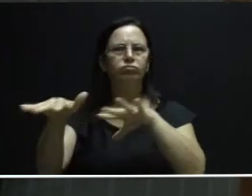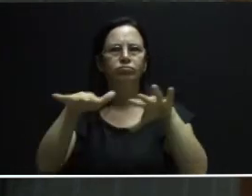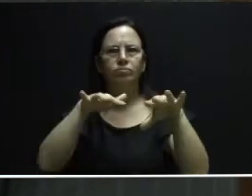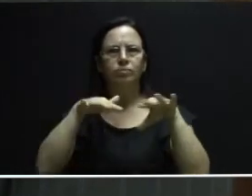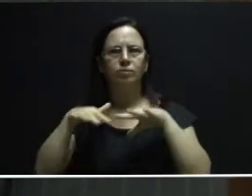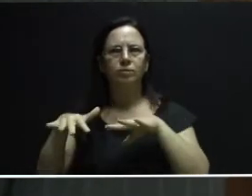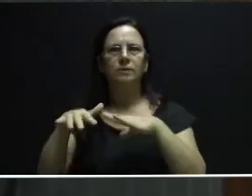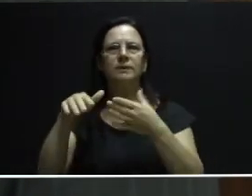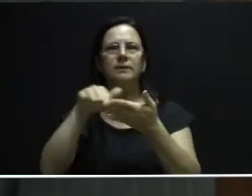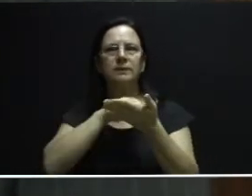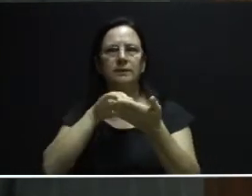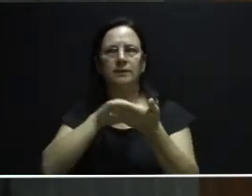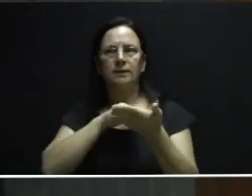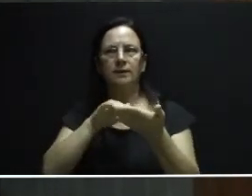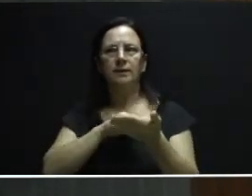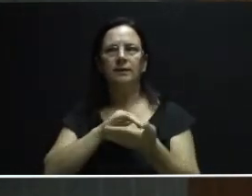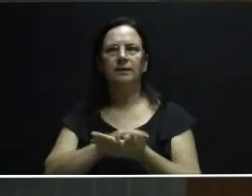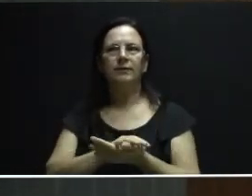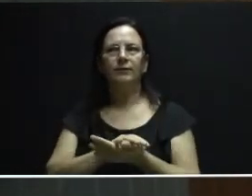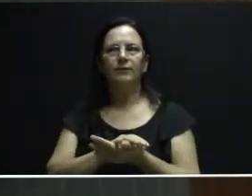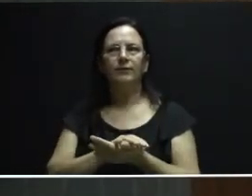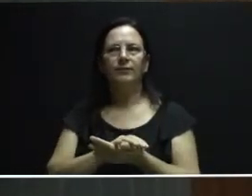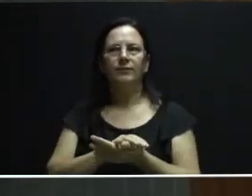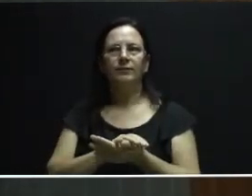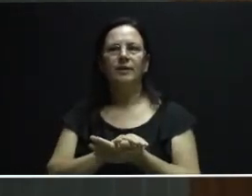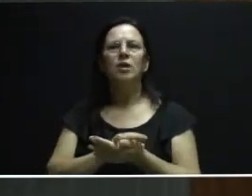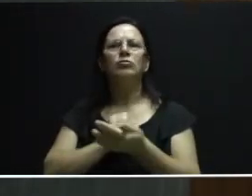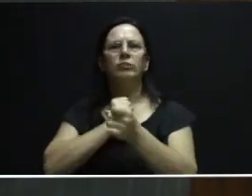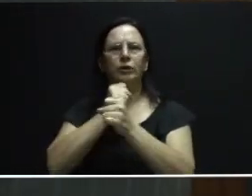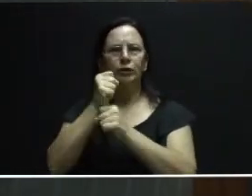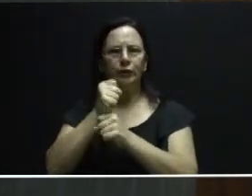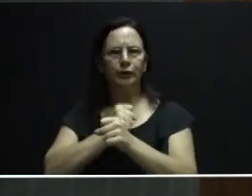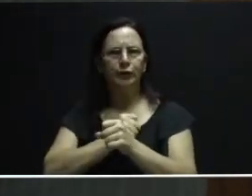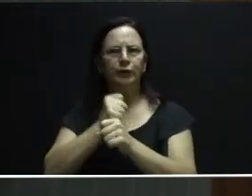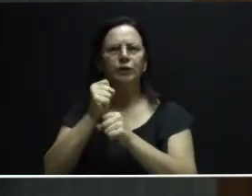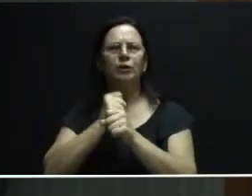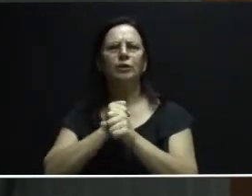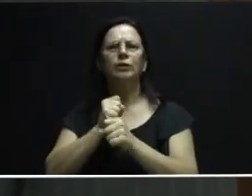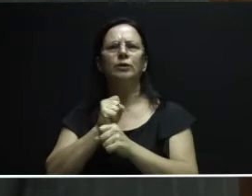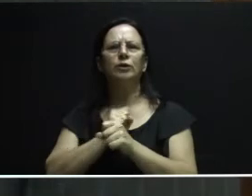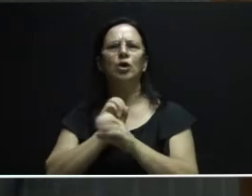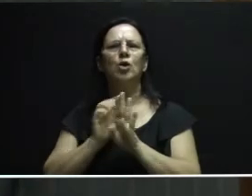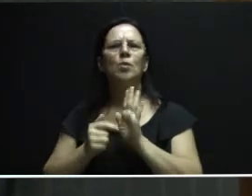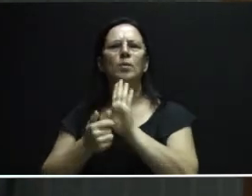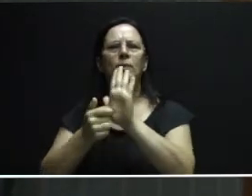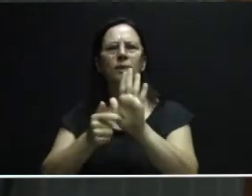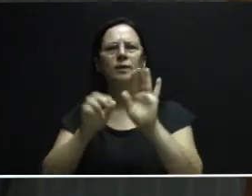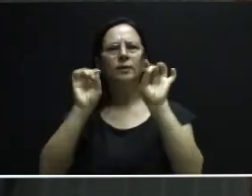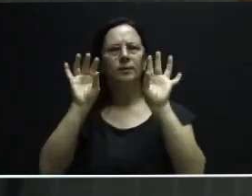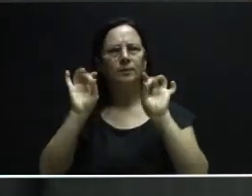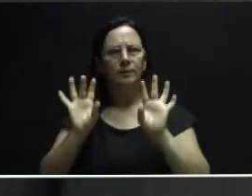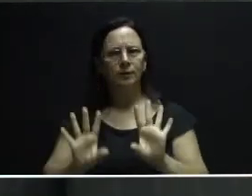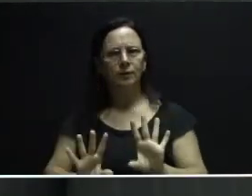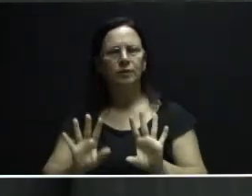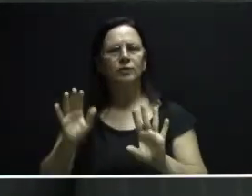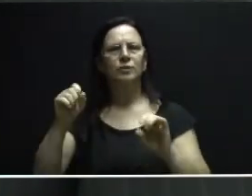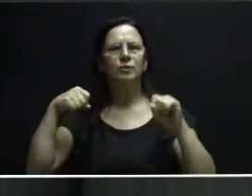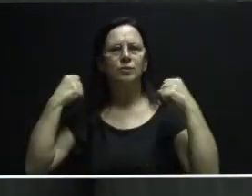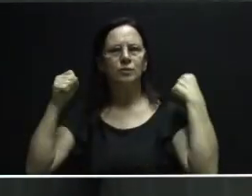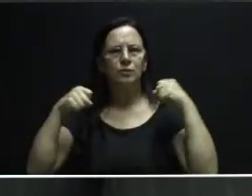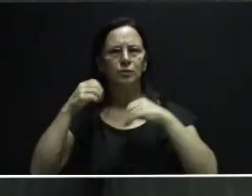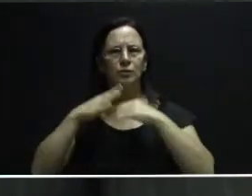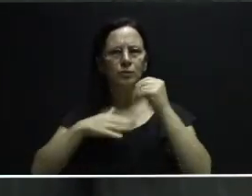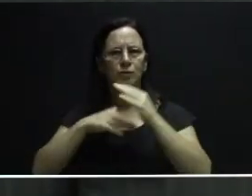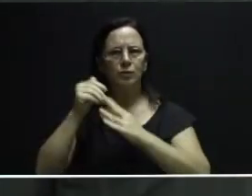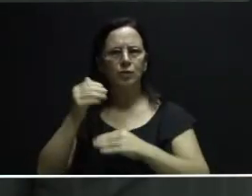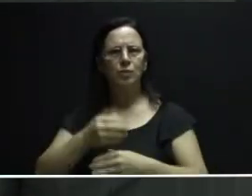nessas secretarias. E a nossa ideia é que ano a ano a gente possa homenagear esses profissionais. Parabéns, Alexandre, parabéns, sucesso, e